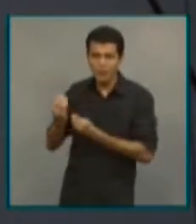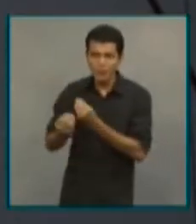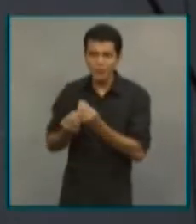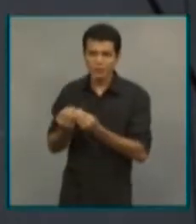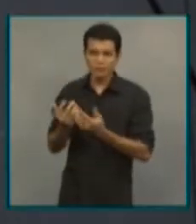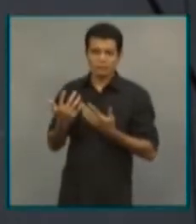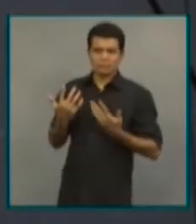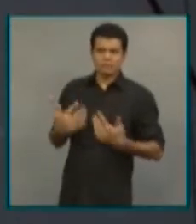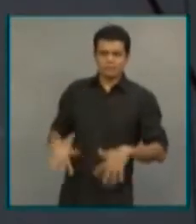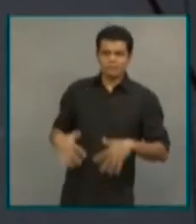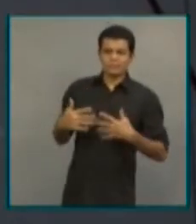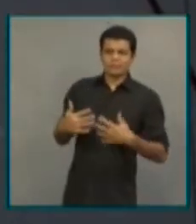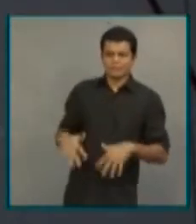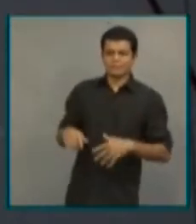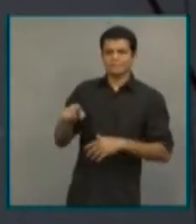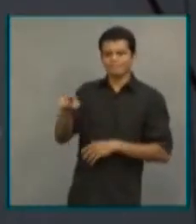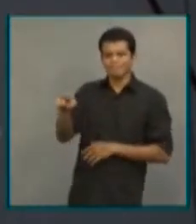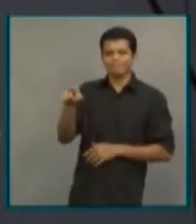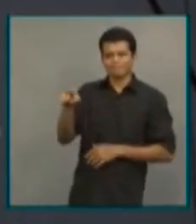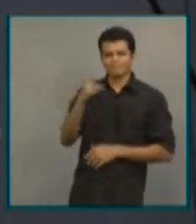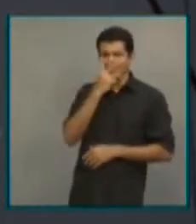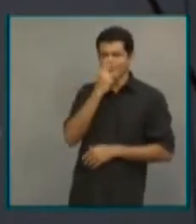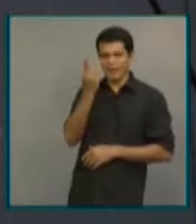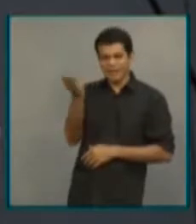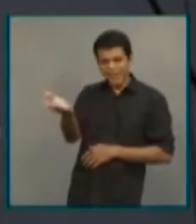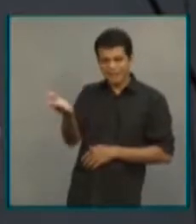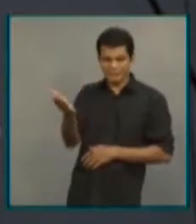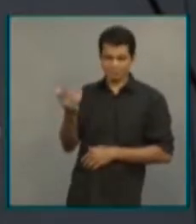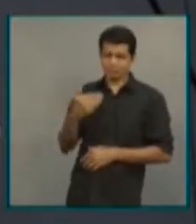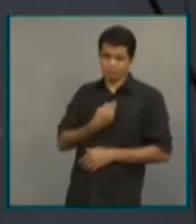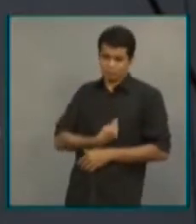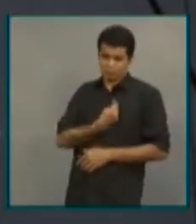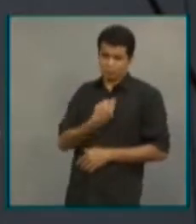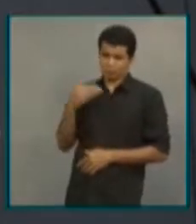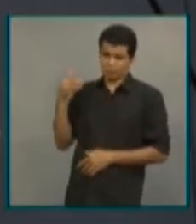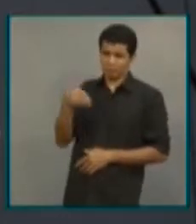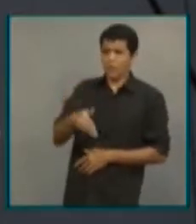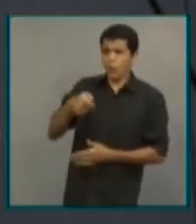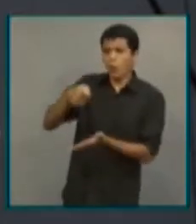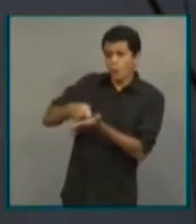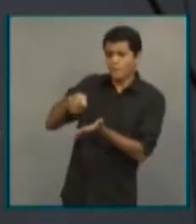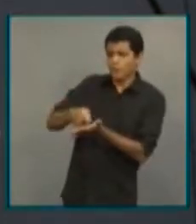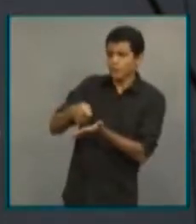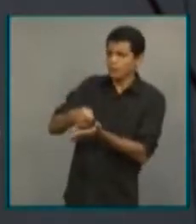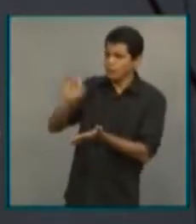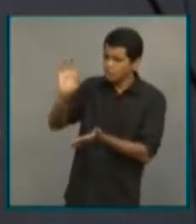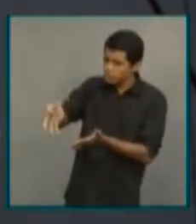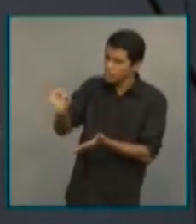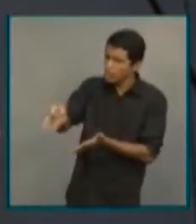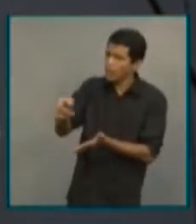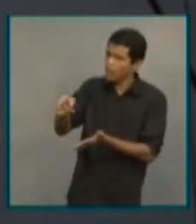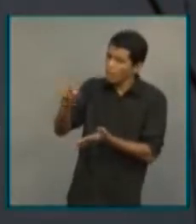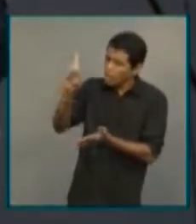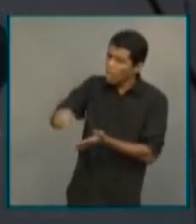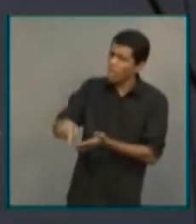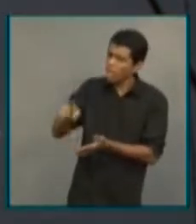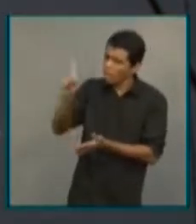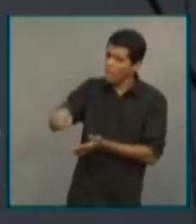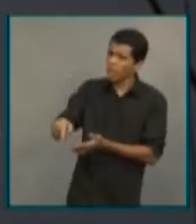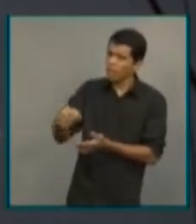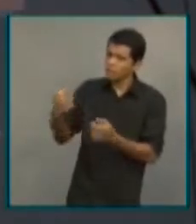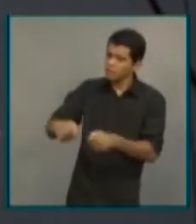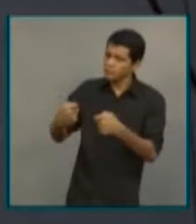Realmente, presidente, a senhora esteve aqui por ter obrigação, por estar na sua função. A senhora é gestão. Agora